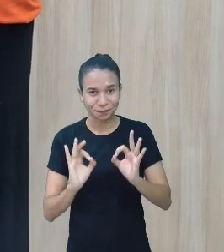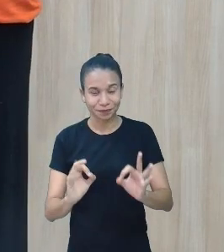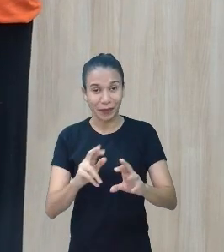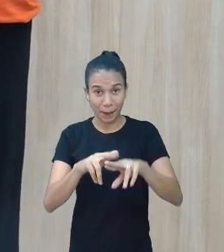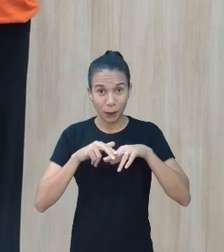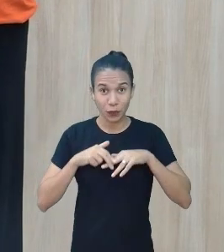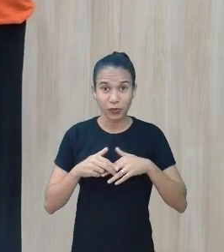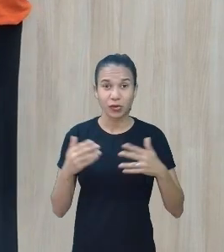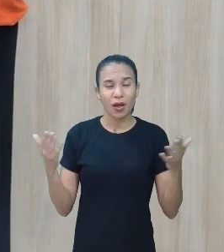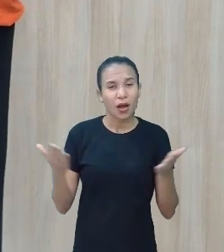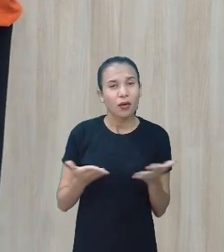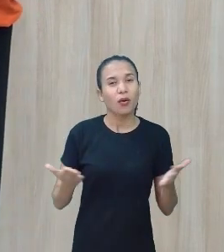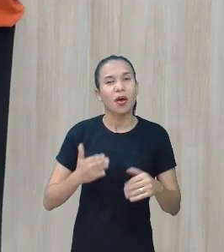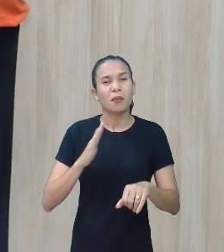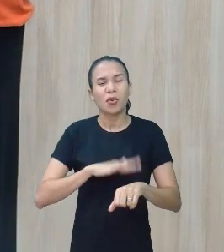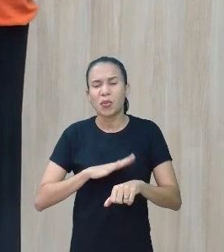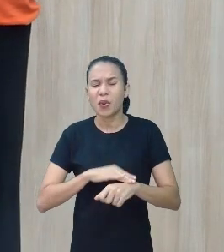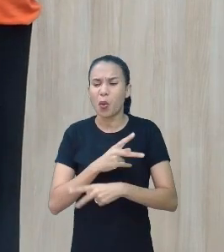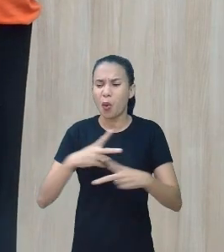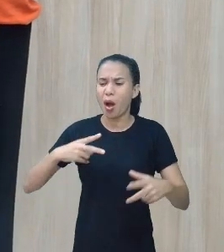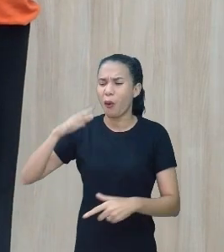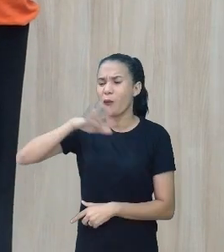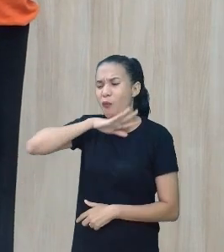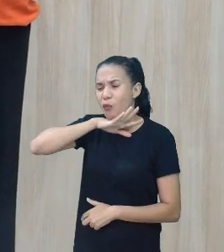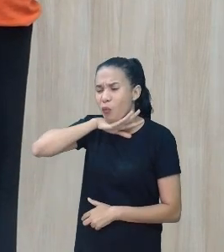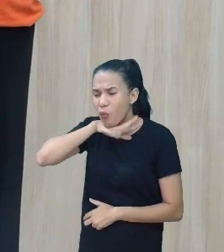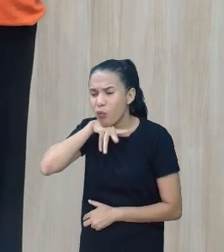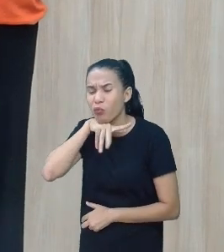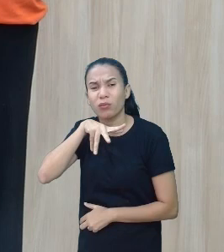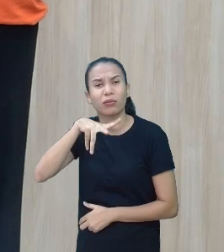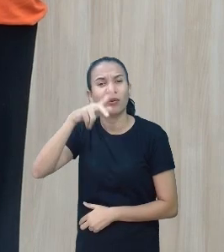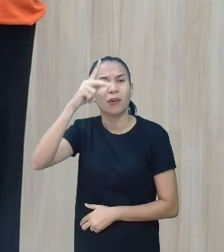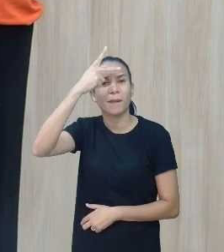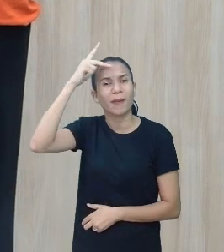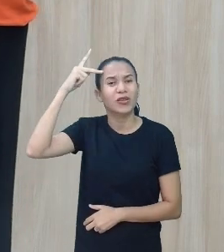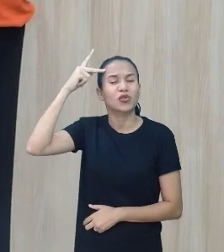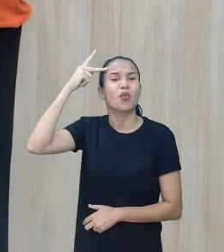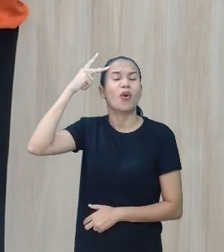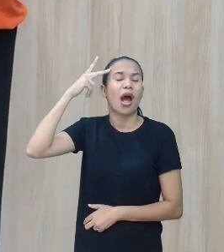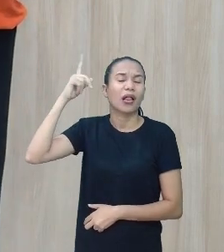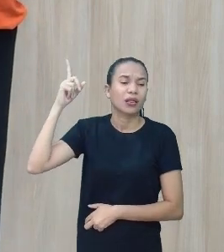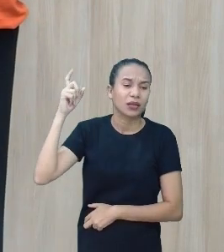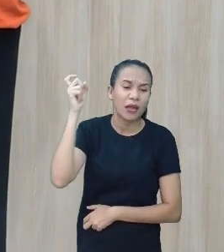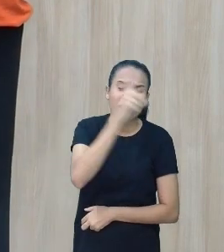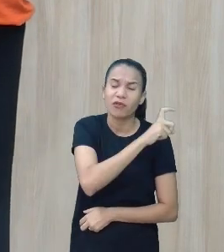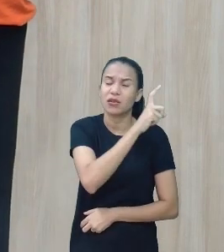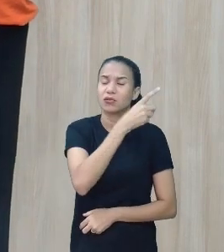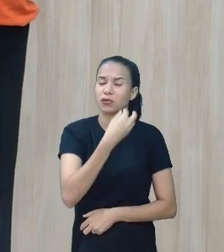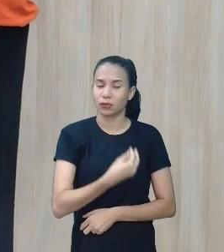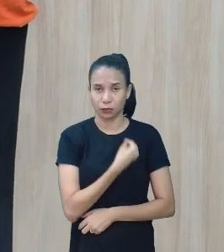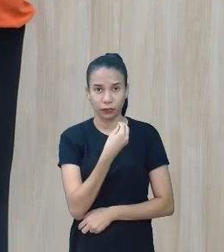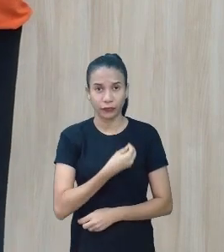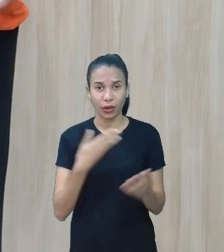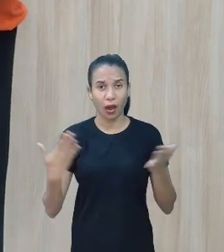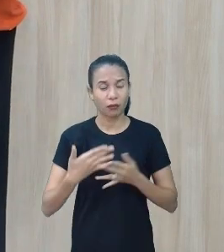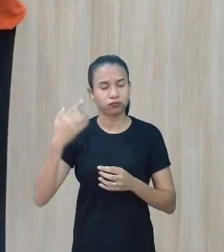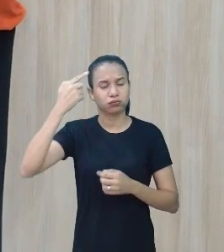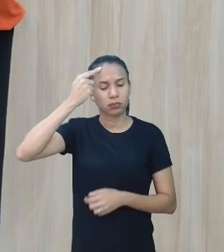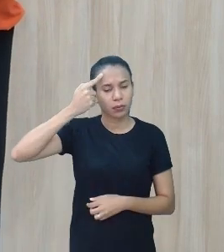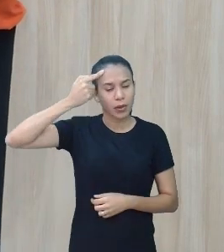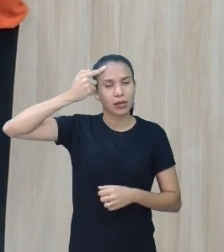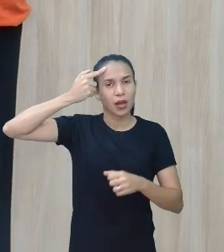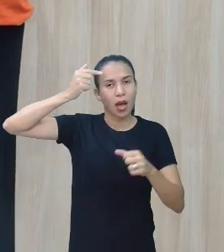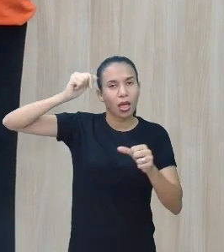em tempos de tantas coisas ruins, em tempos de tantas pessoas passando por tantas dificuldades, vamos repensar